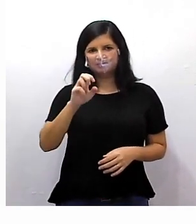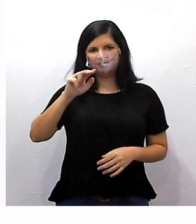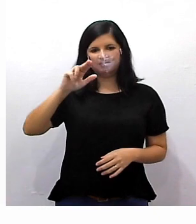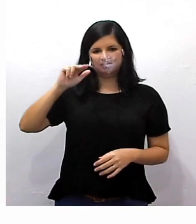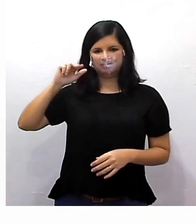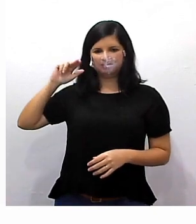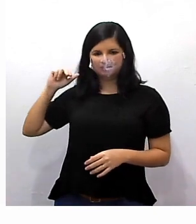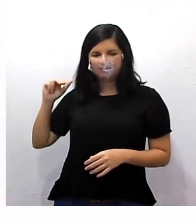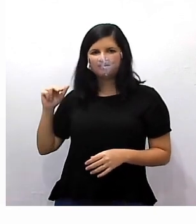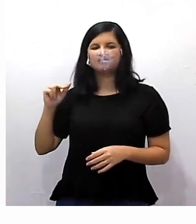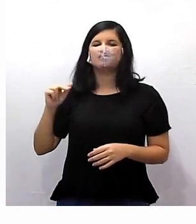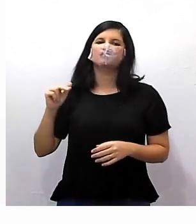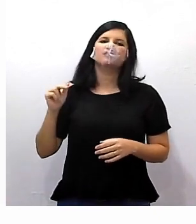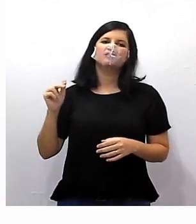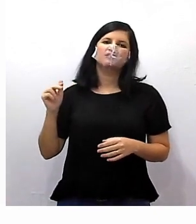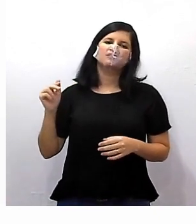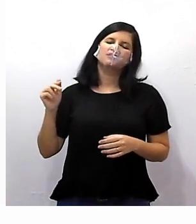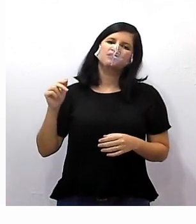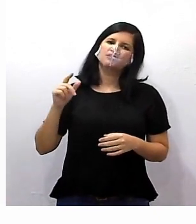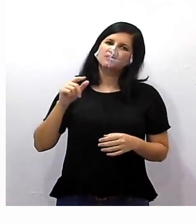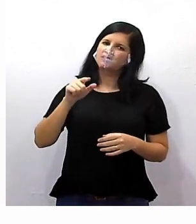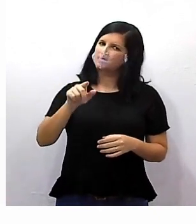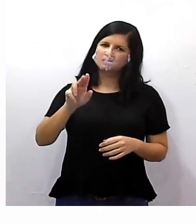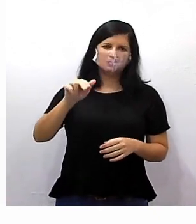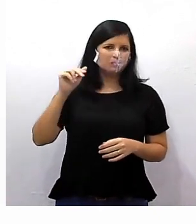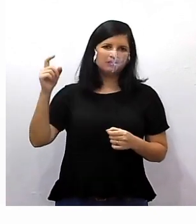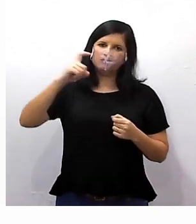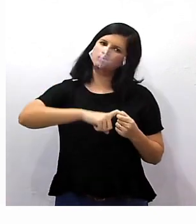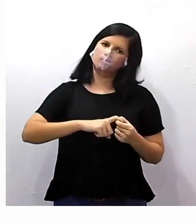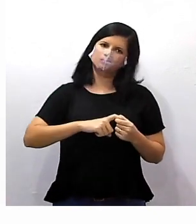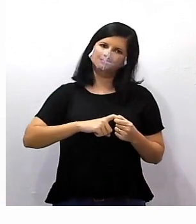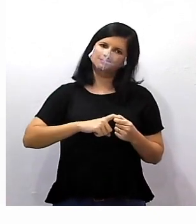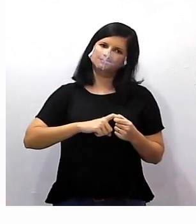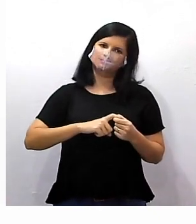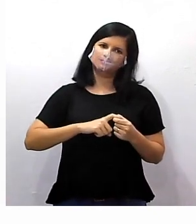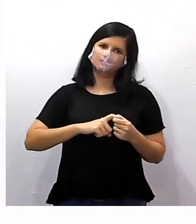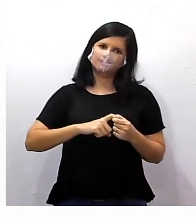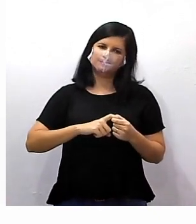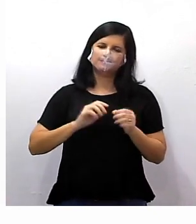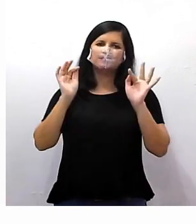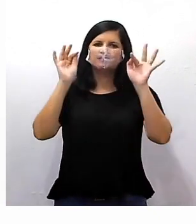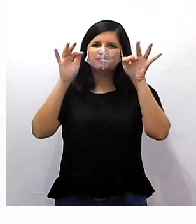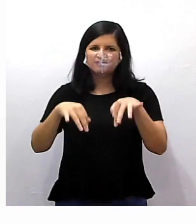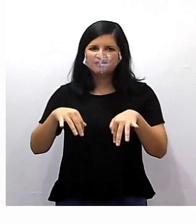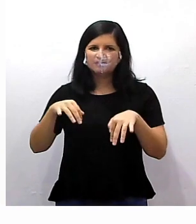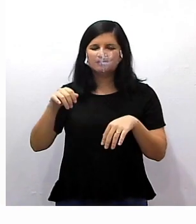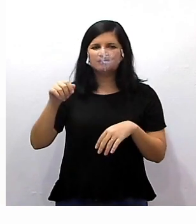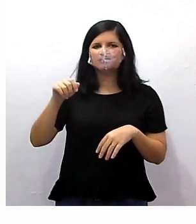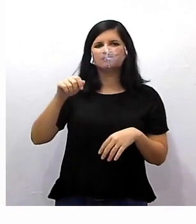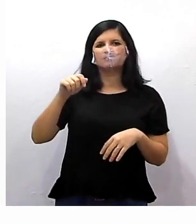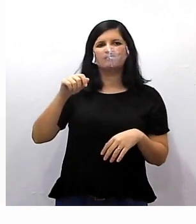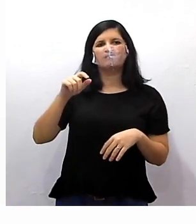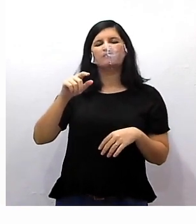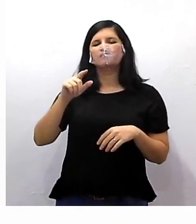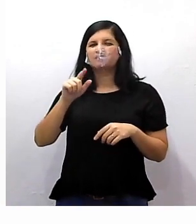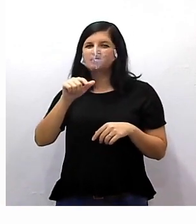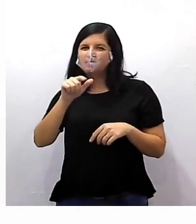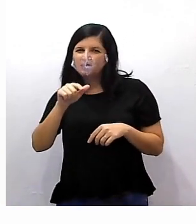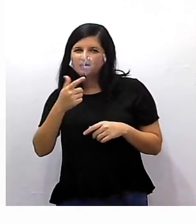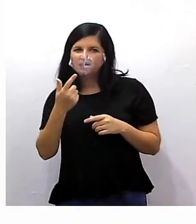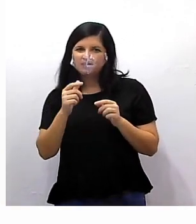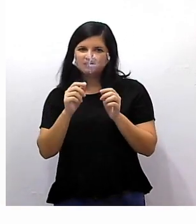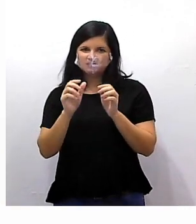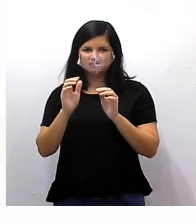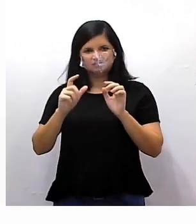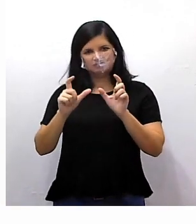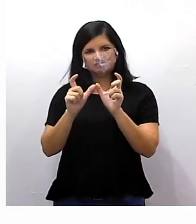back, né, que significa assim, ó, ele nunca voltou. E aí a gente tem o final, esse final, ele é o